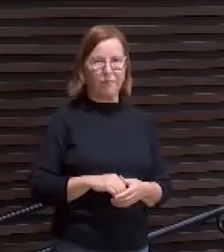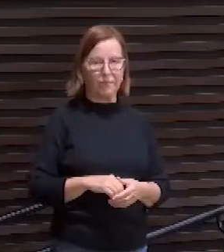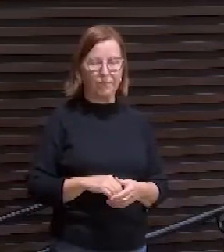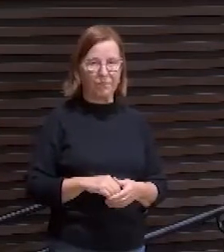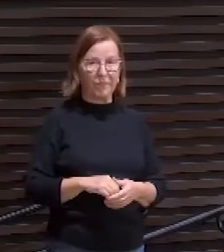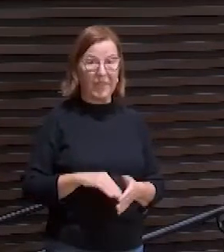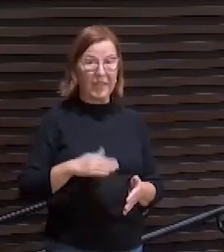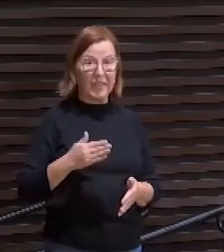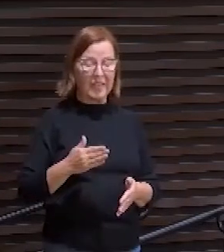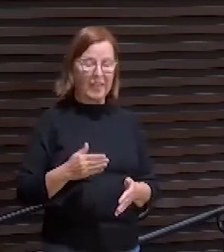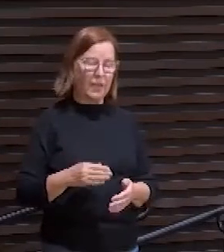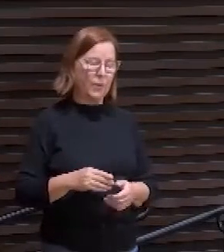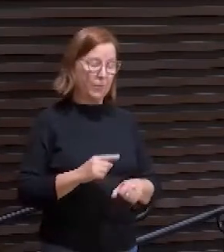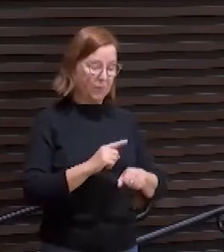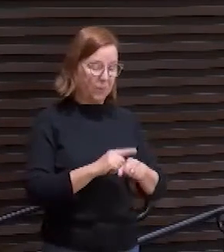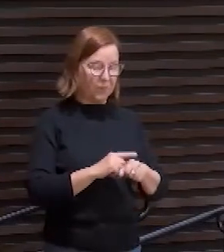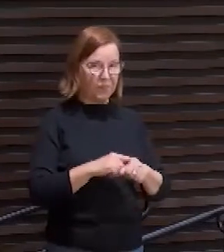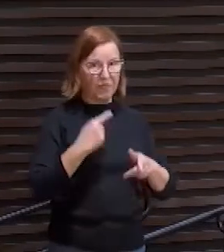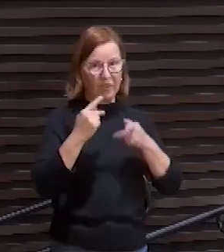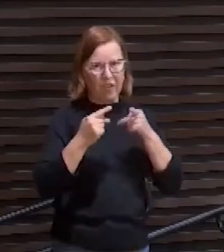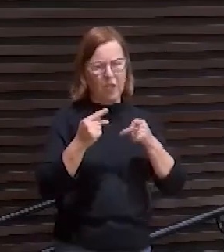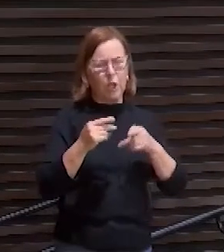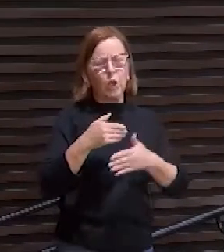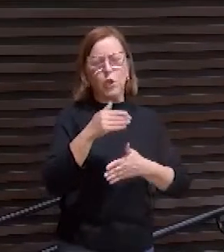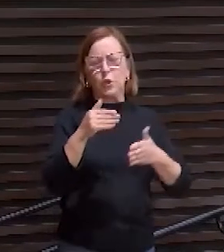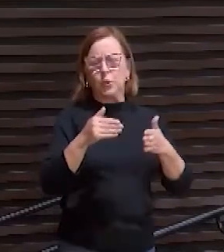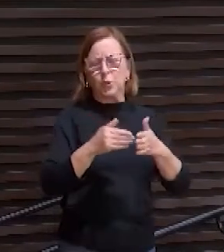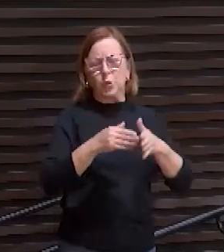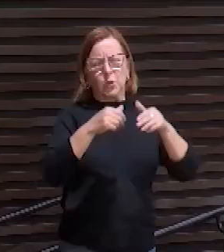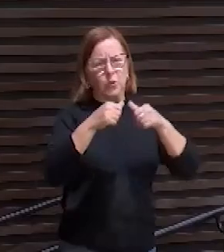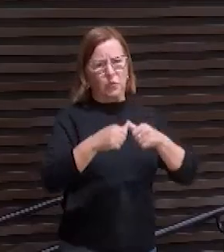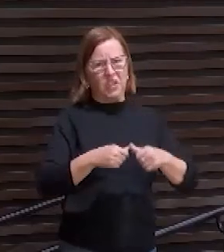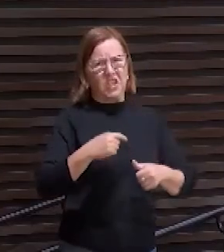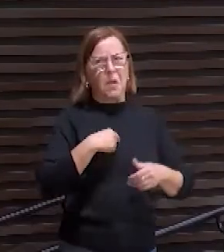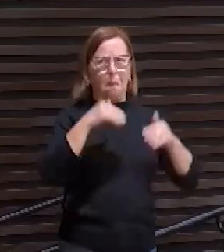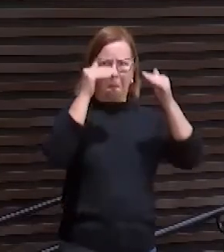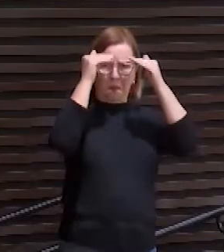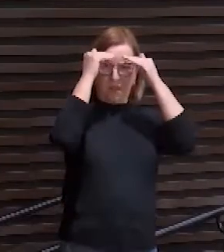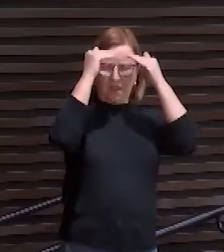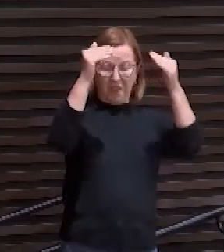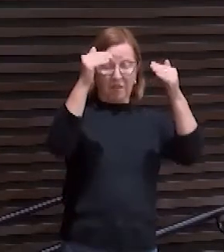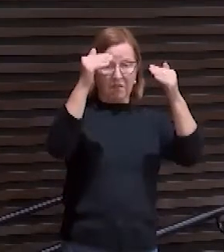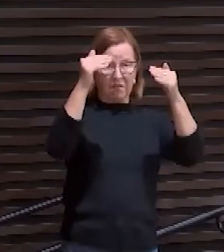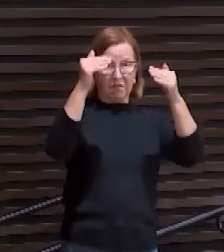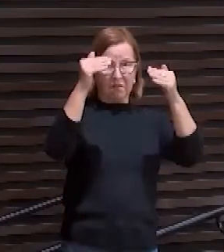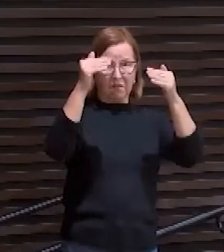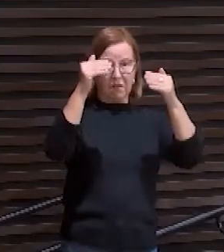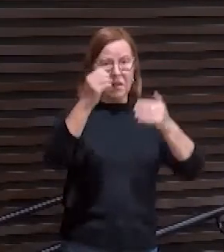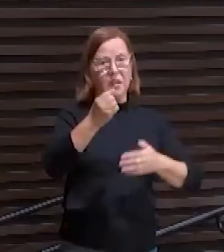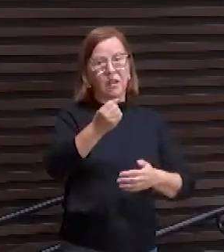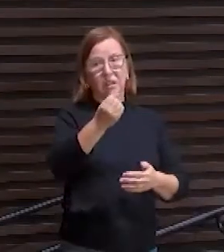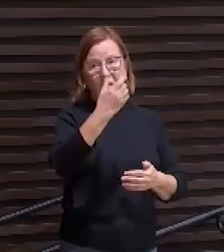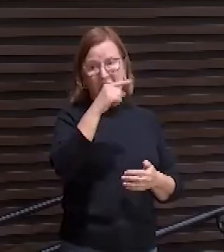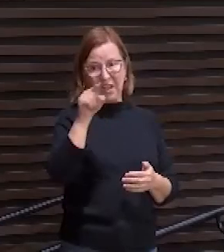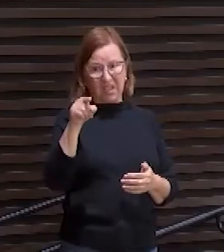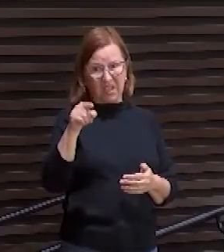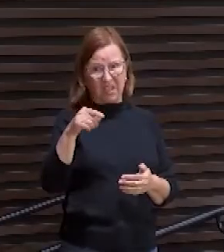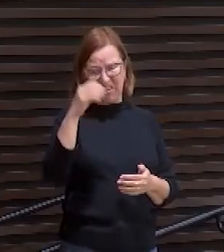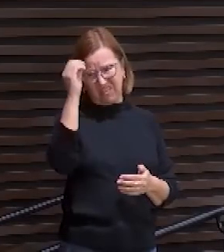Então aqui, quando ele fala, tudo isso tem observado, revela na verdade o fracasso, ele não